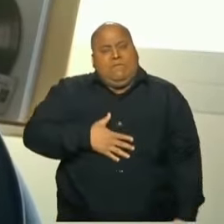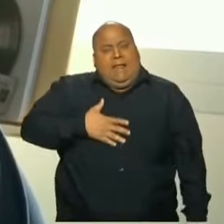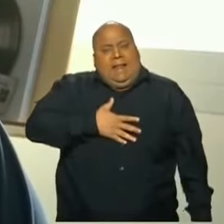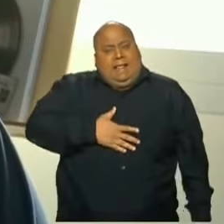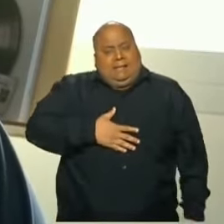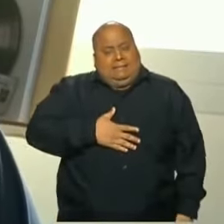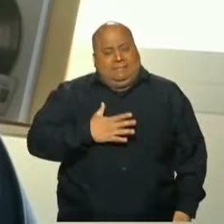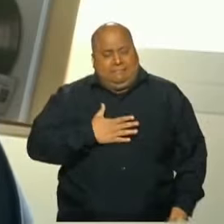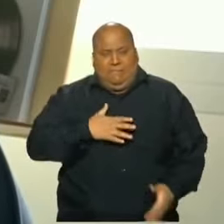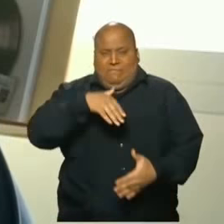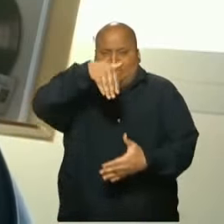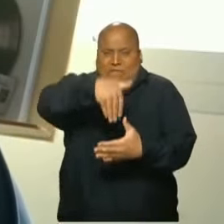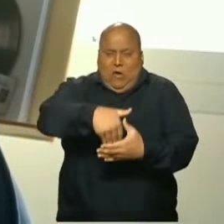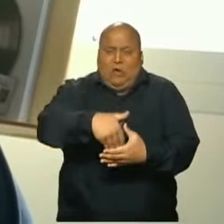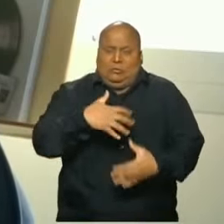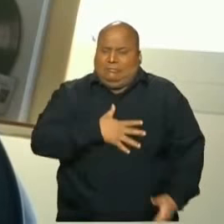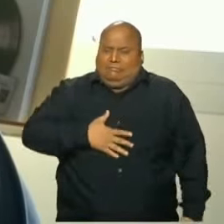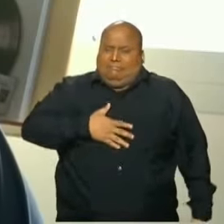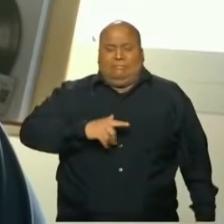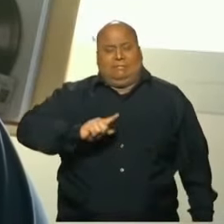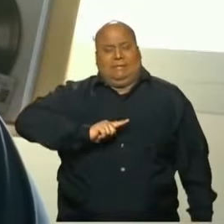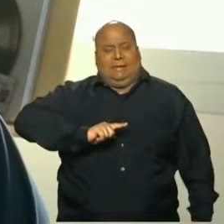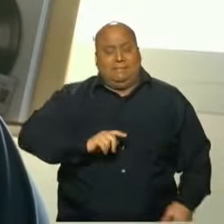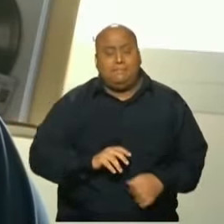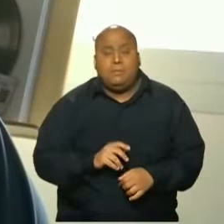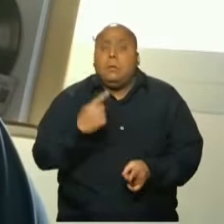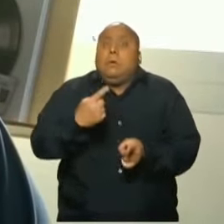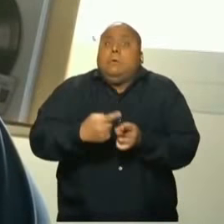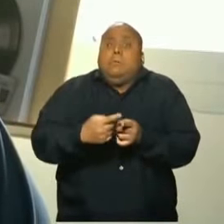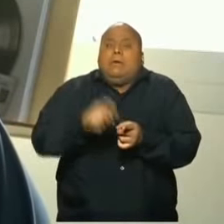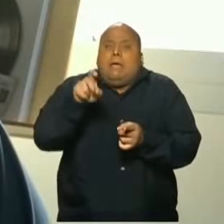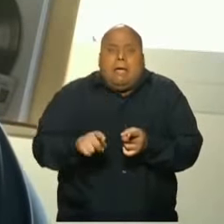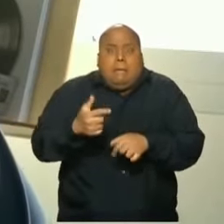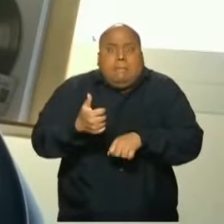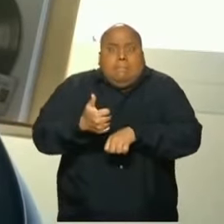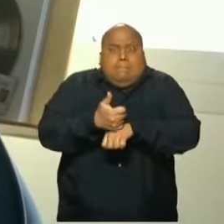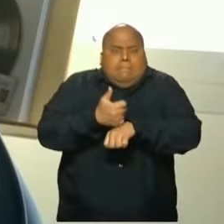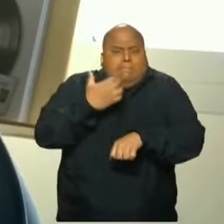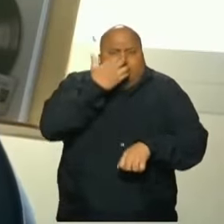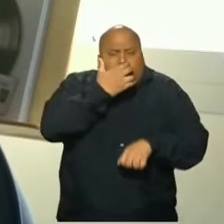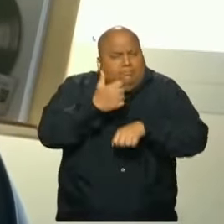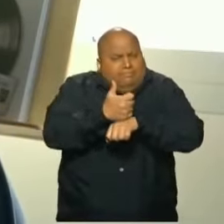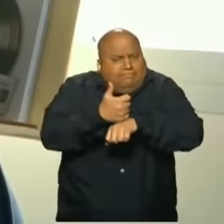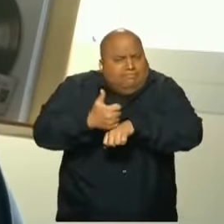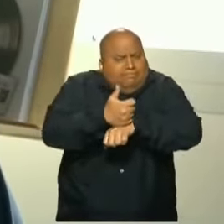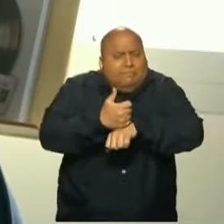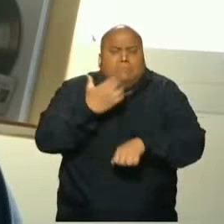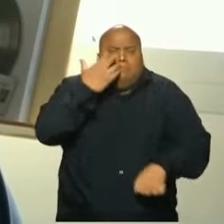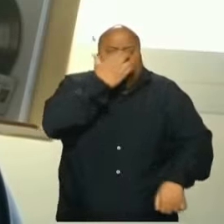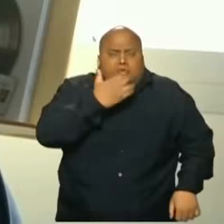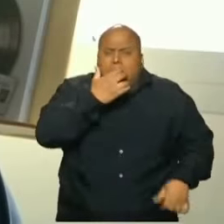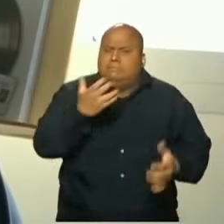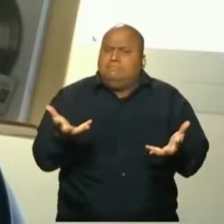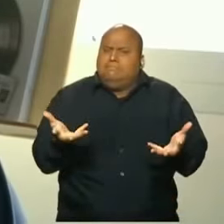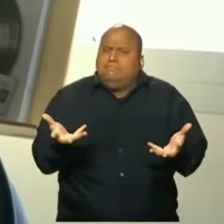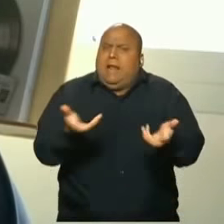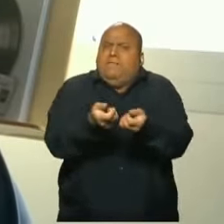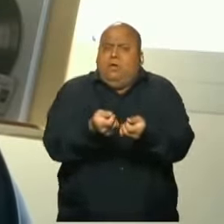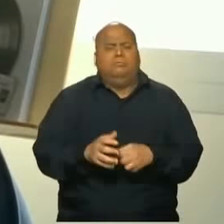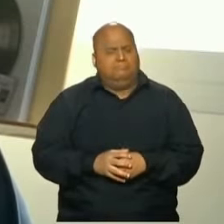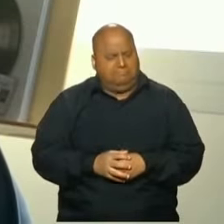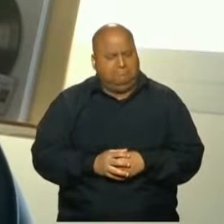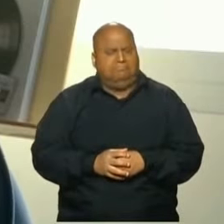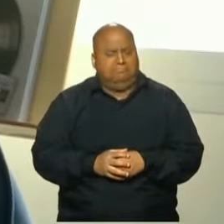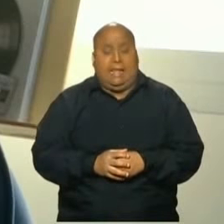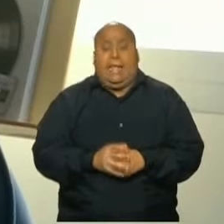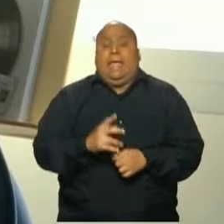felicidade, muita satisfação, porque são músicos excelentes, as músicas também maravilhosas. E